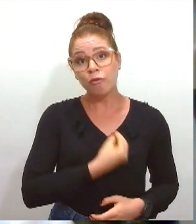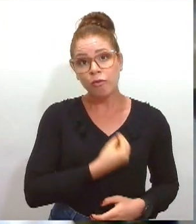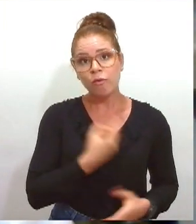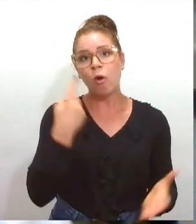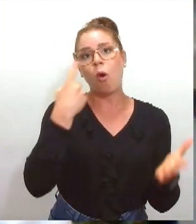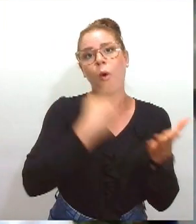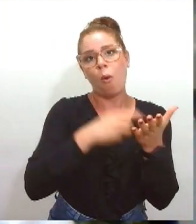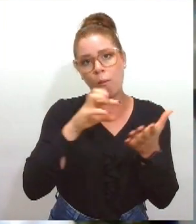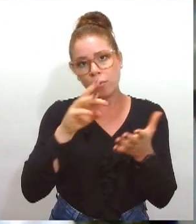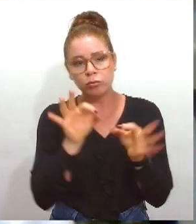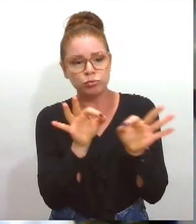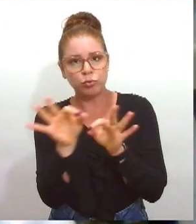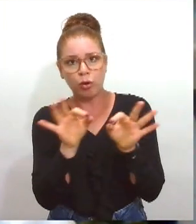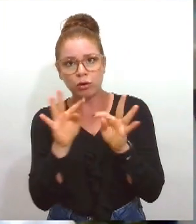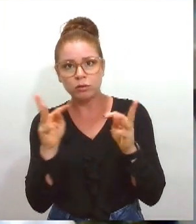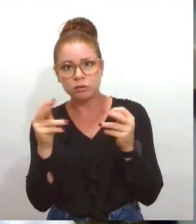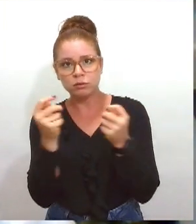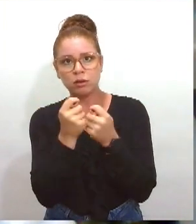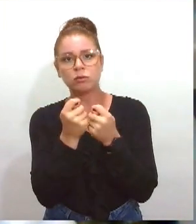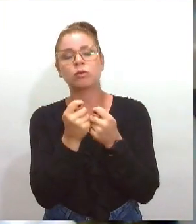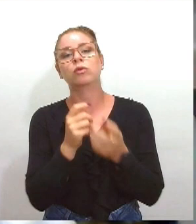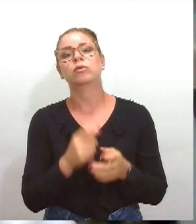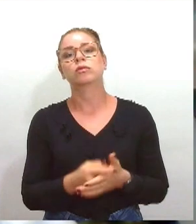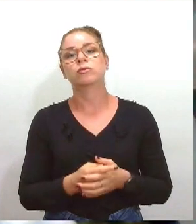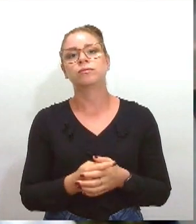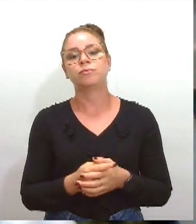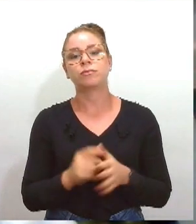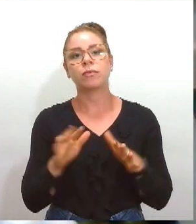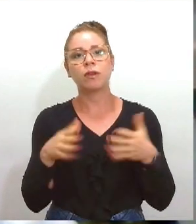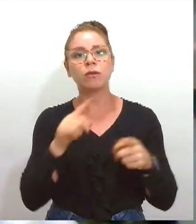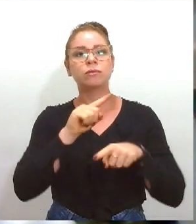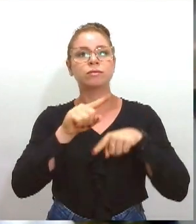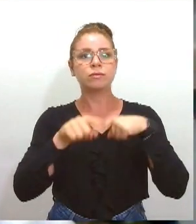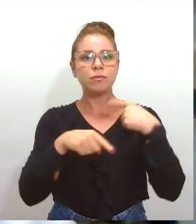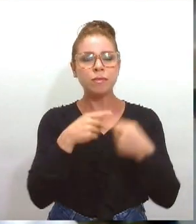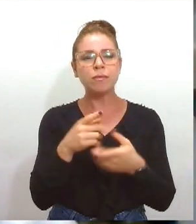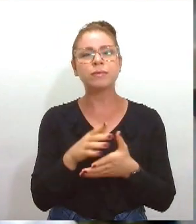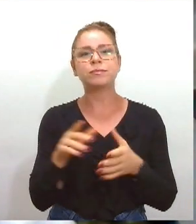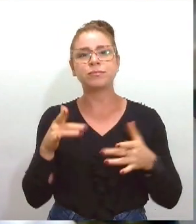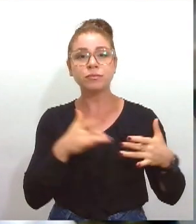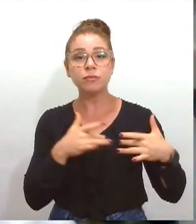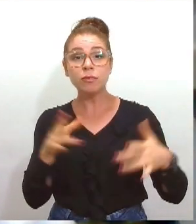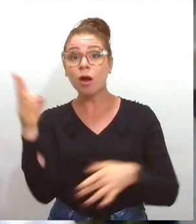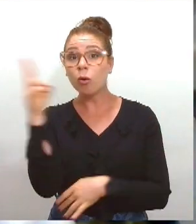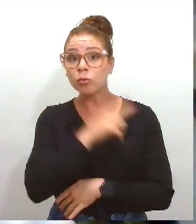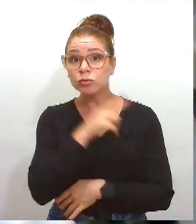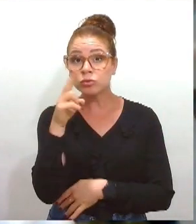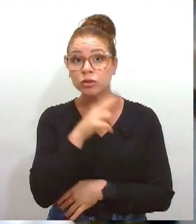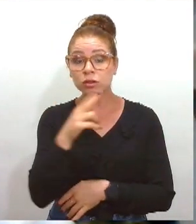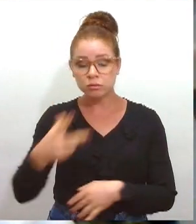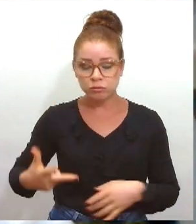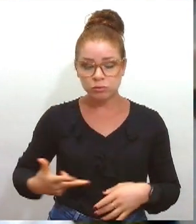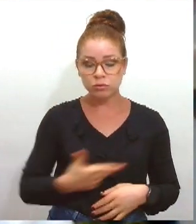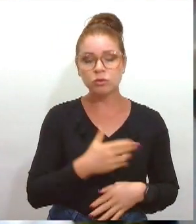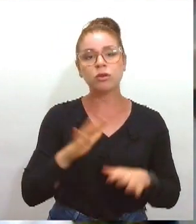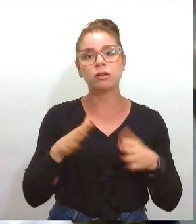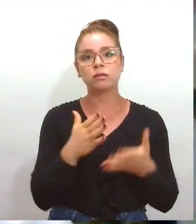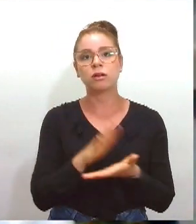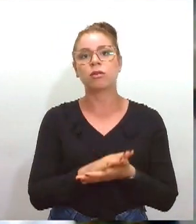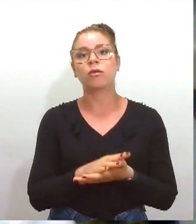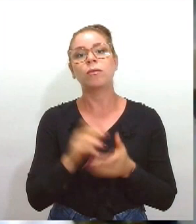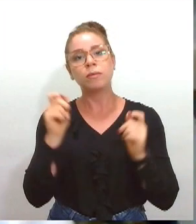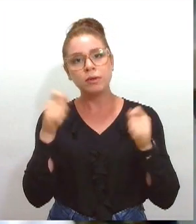de uma forma melhor, e o transplante com doador falecido é uma cirurgia de urgência, e é esse transplante que nós precisamos ter os